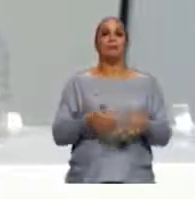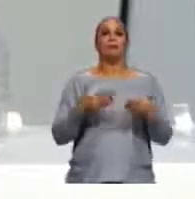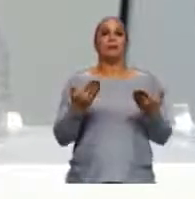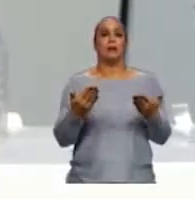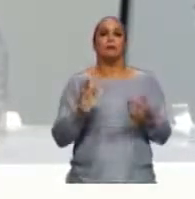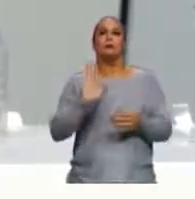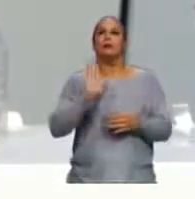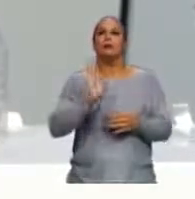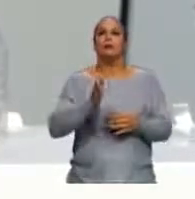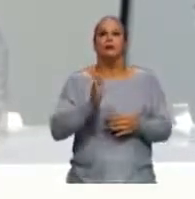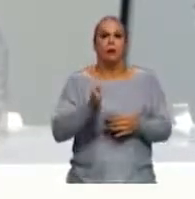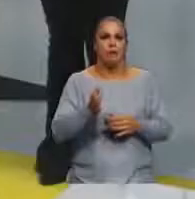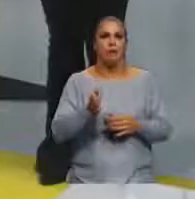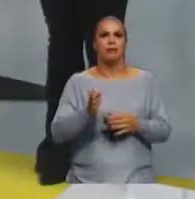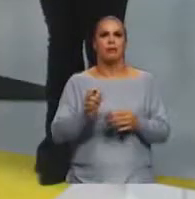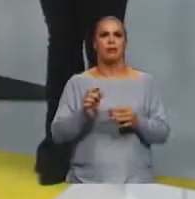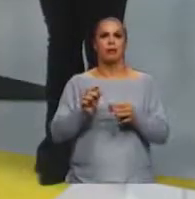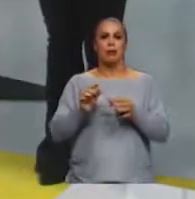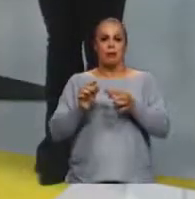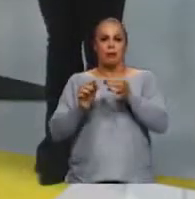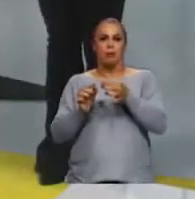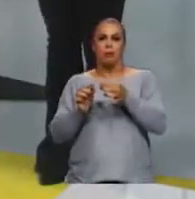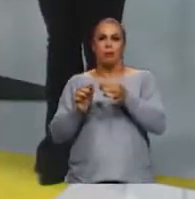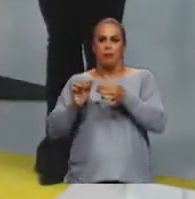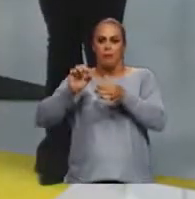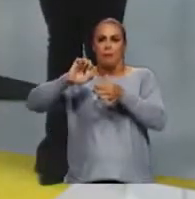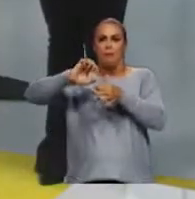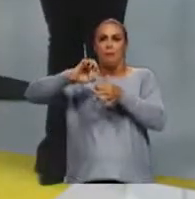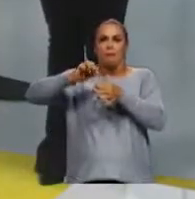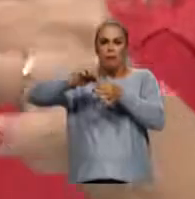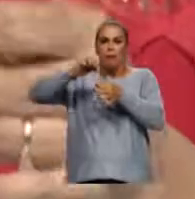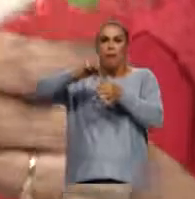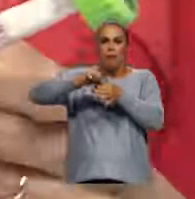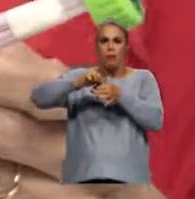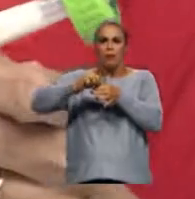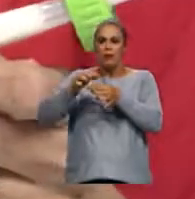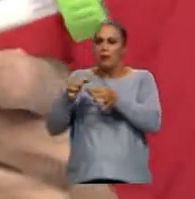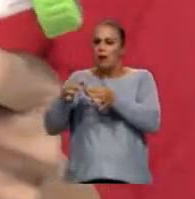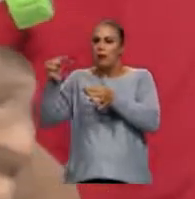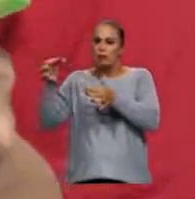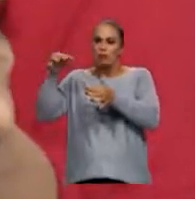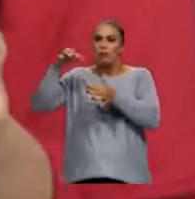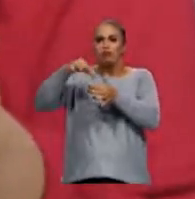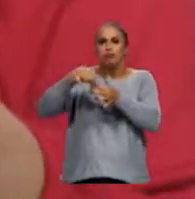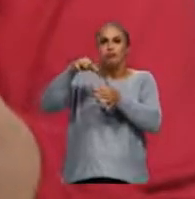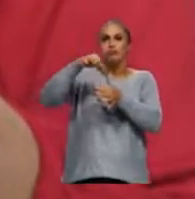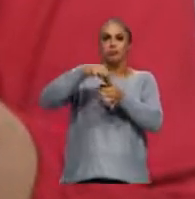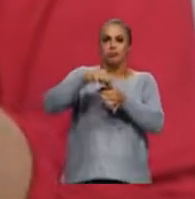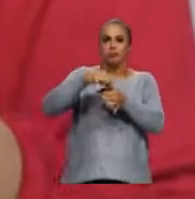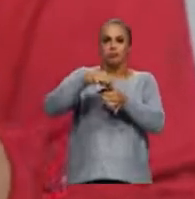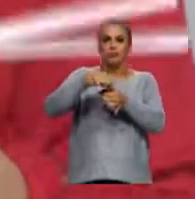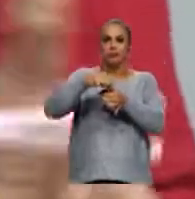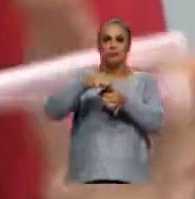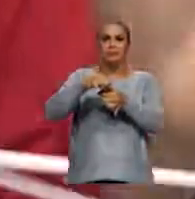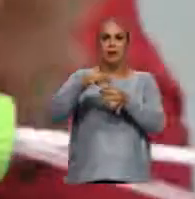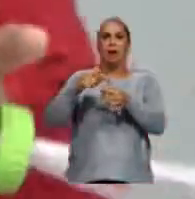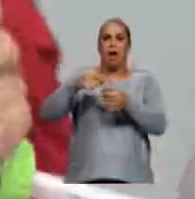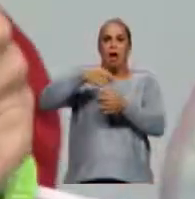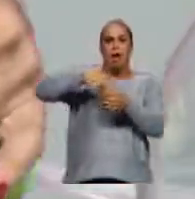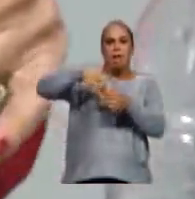coloquei os dois canudinhos, amarrei um contrário ao outro e agora vamos